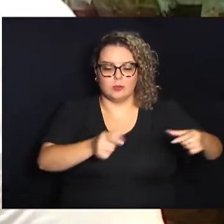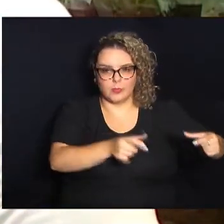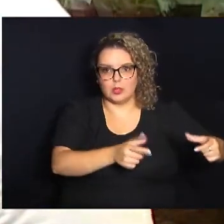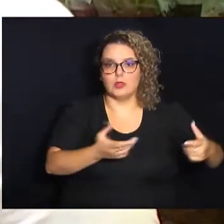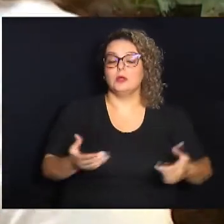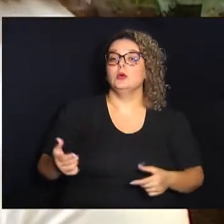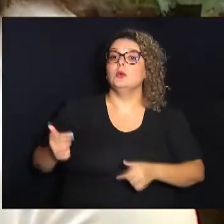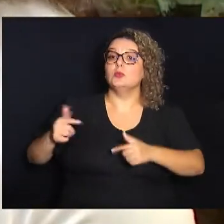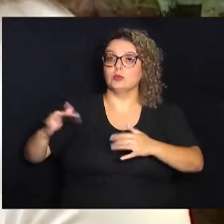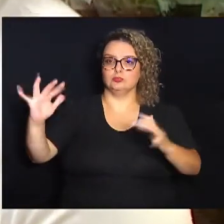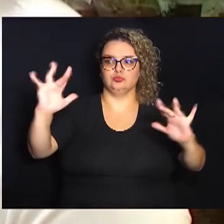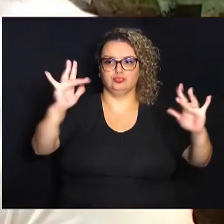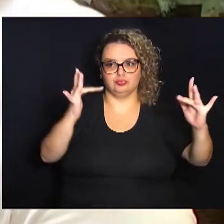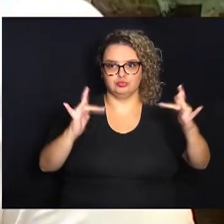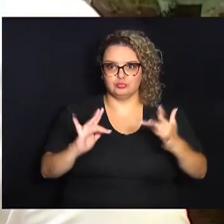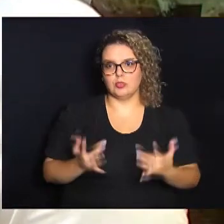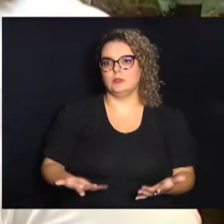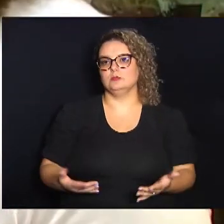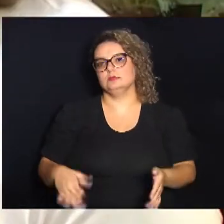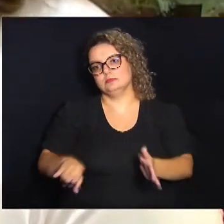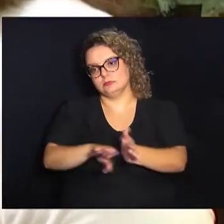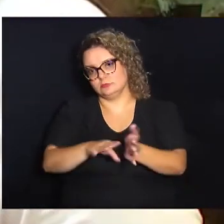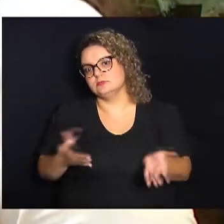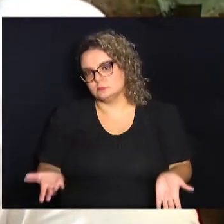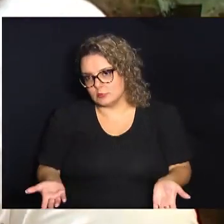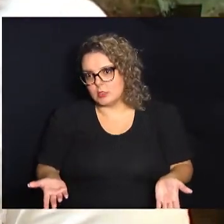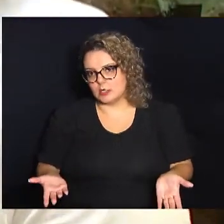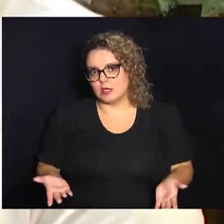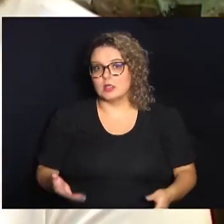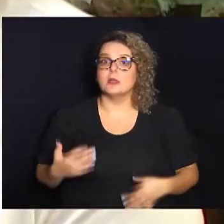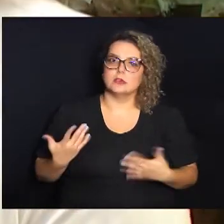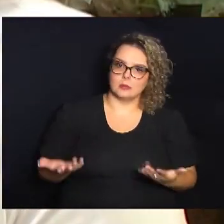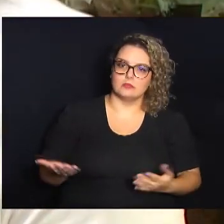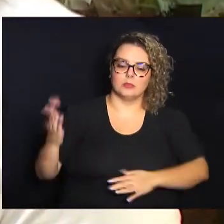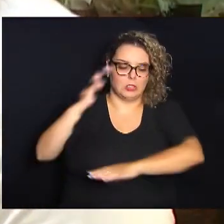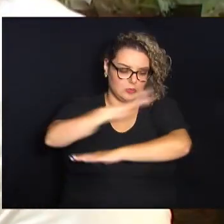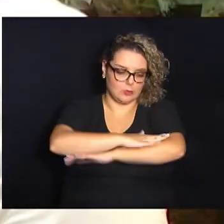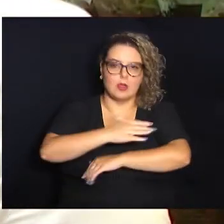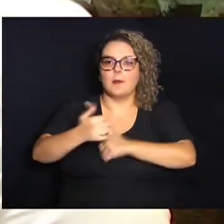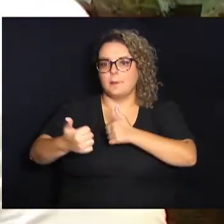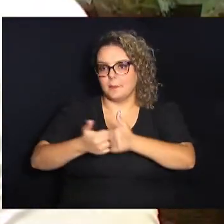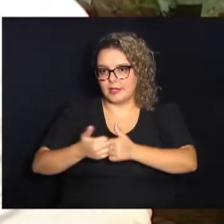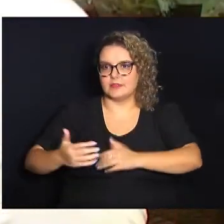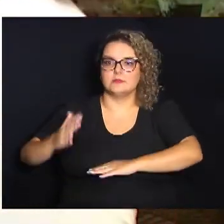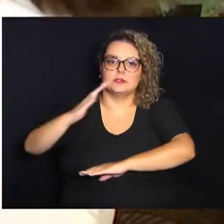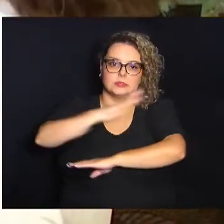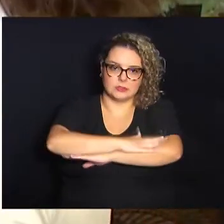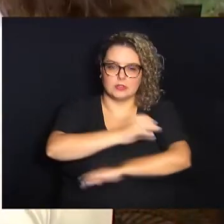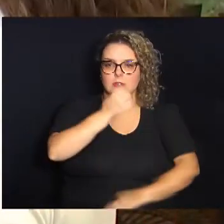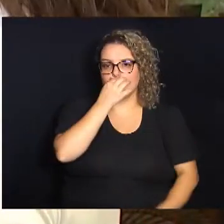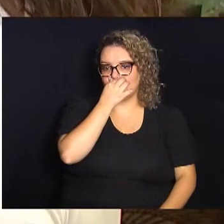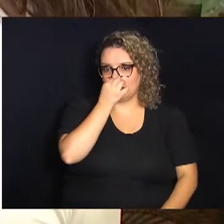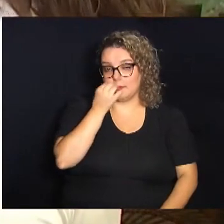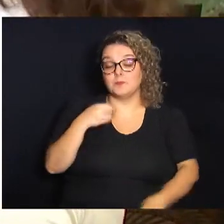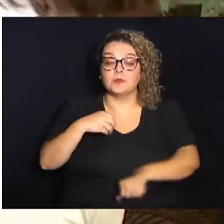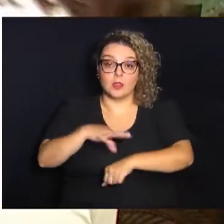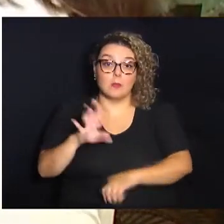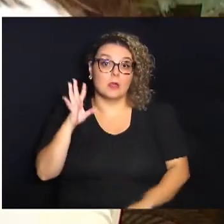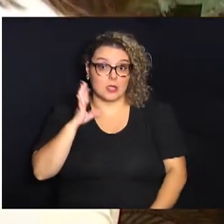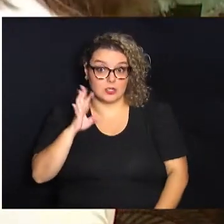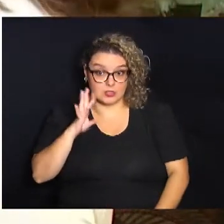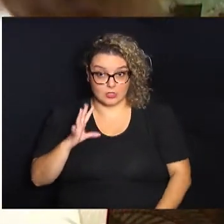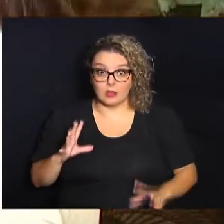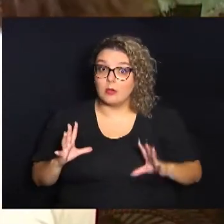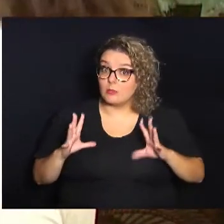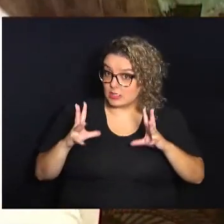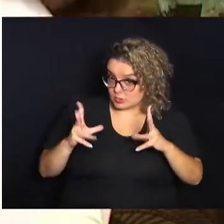onde o bichinho pode chegar através, né, dele. Então, se é na janela, posicione perto da janela. E uma dica bem legal para todas